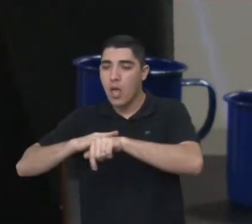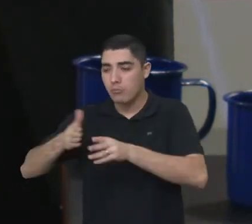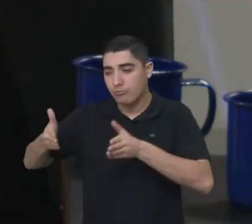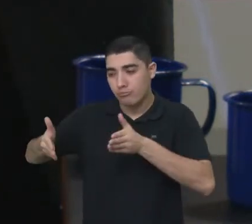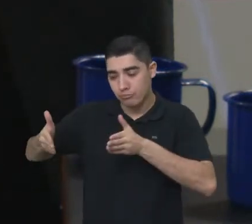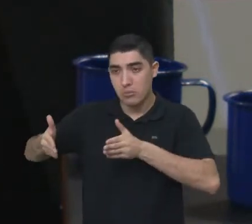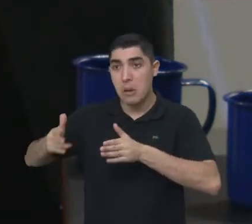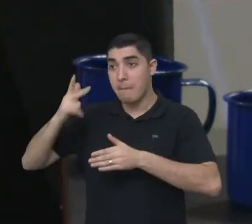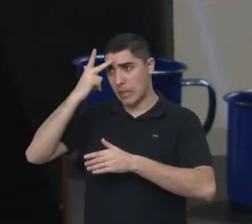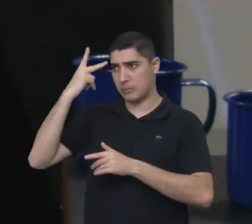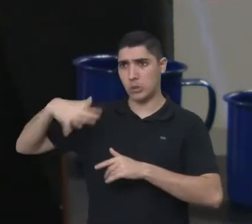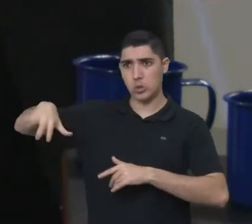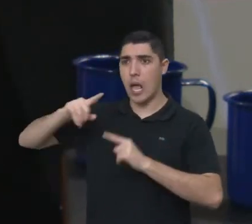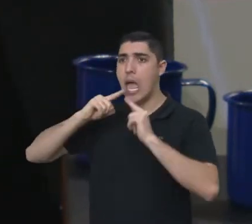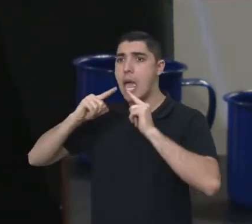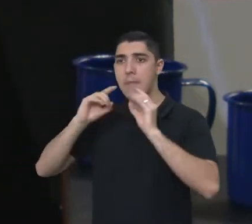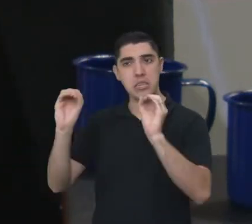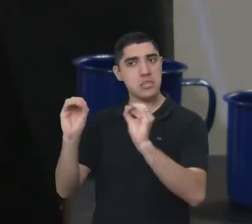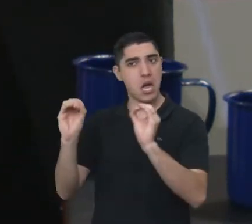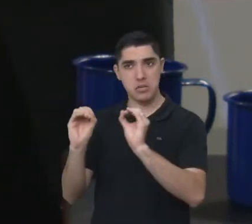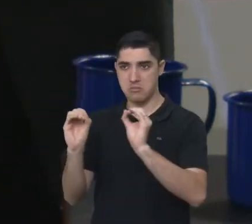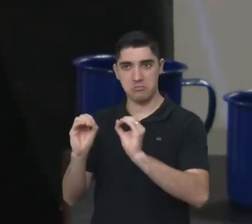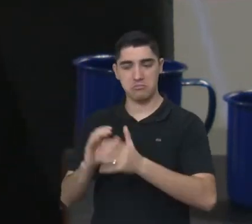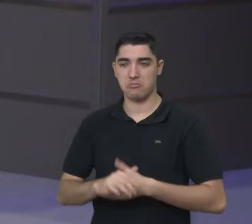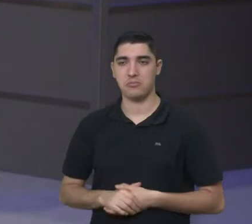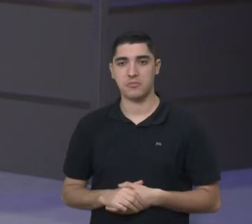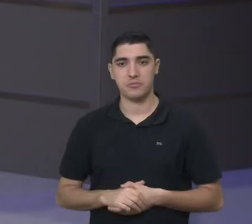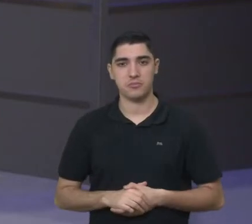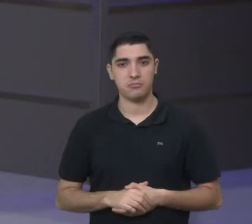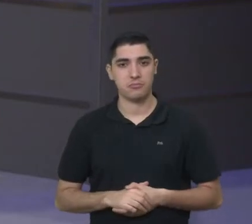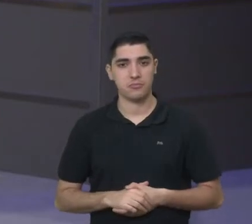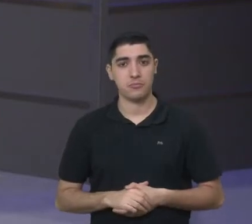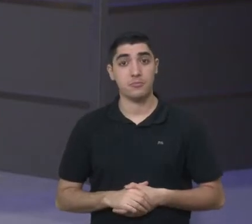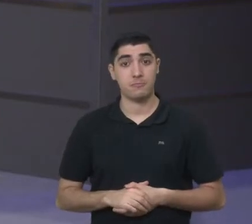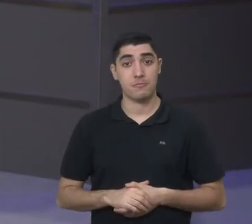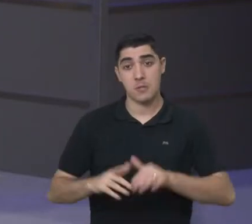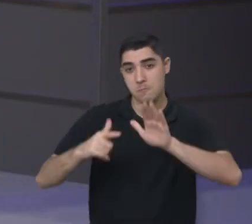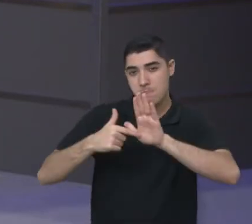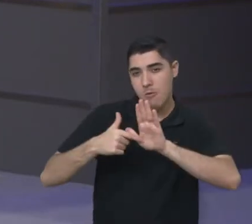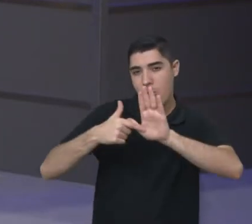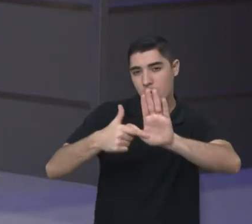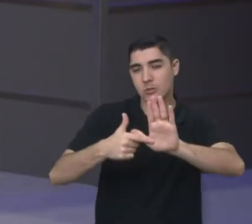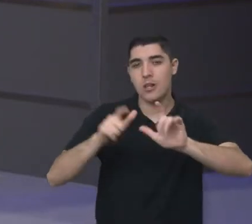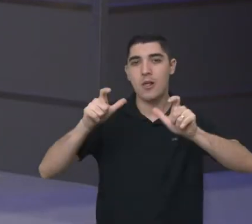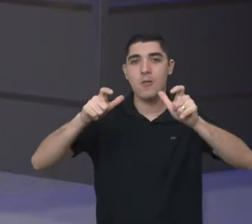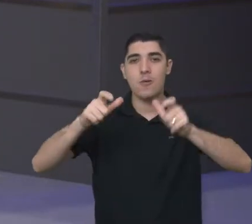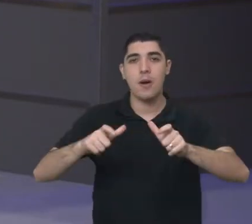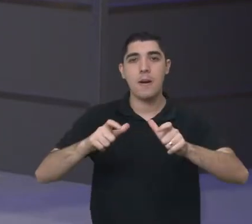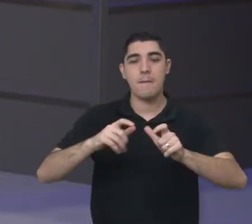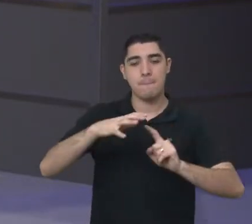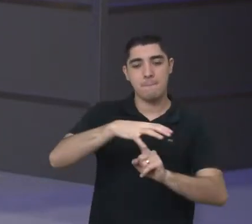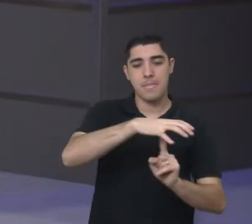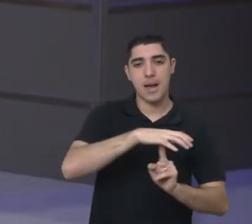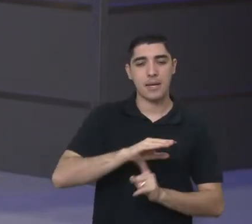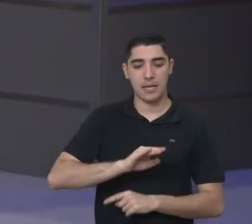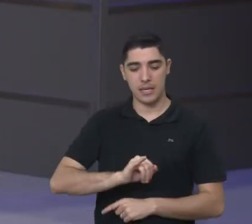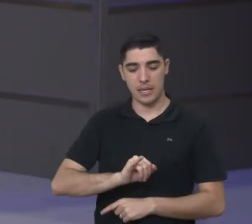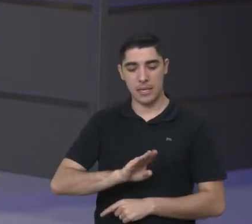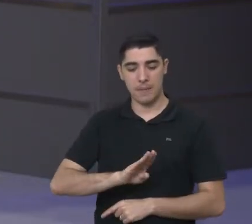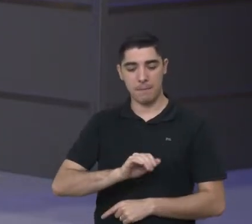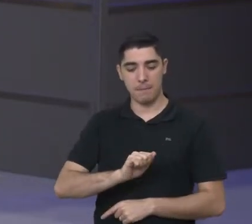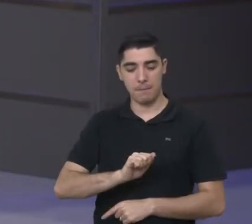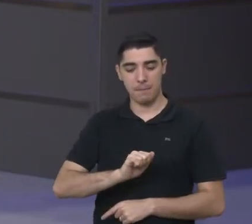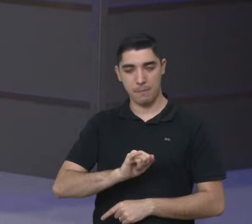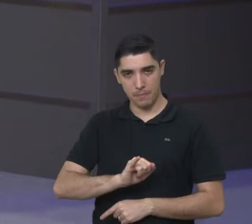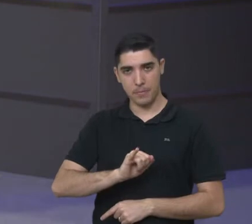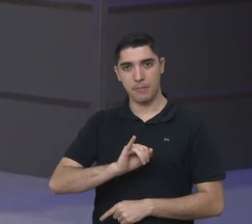Não teve nenhuma reclamação pela demora. Exposição no Parque Ibirapuera, A Beleza Sombria dos